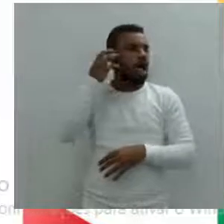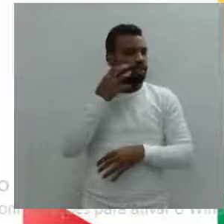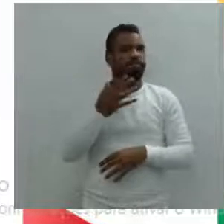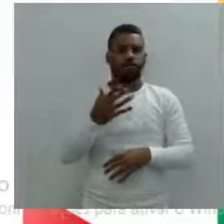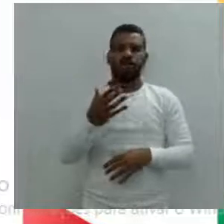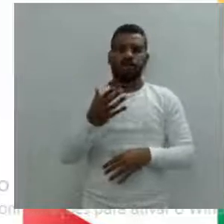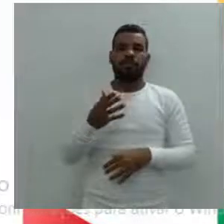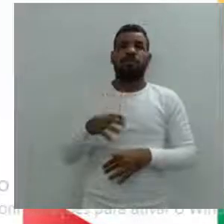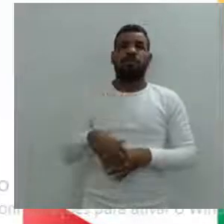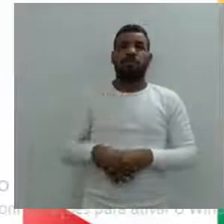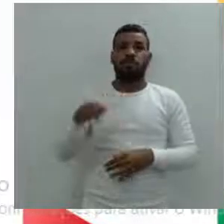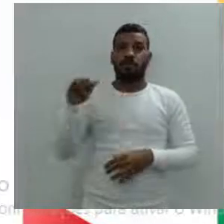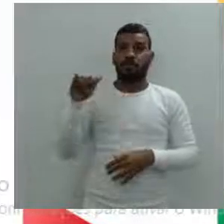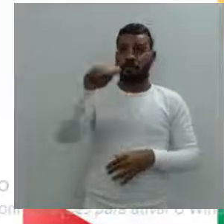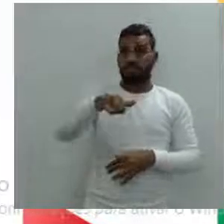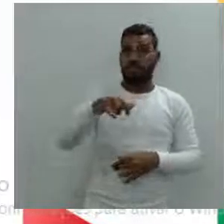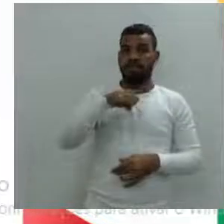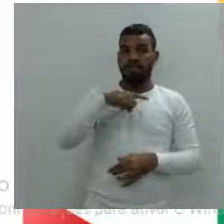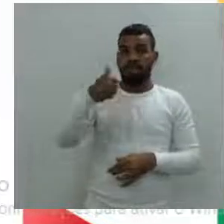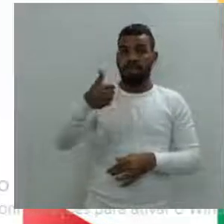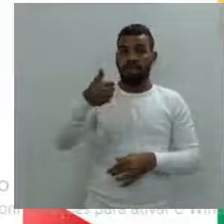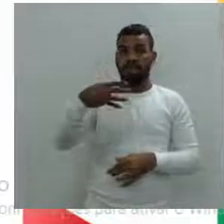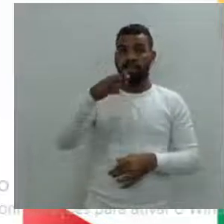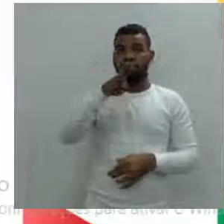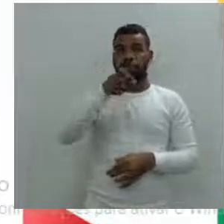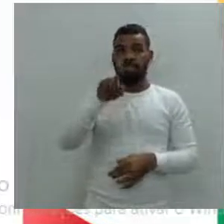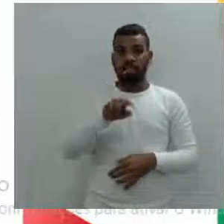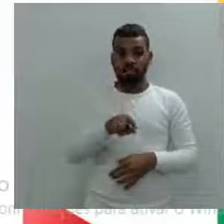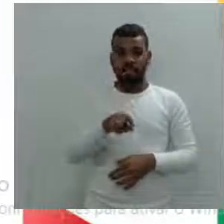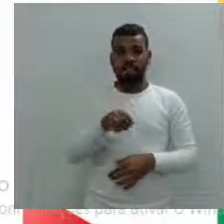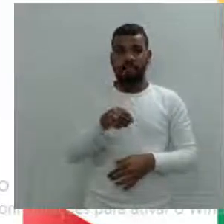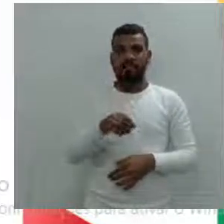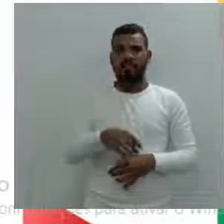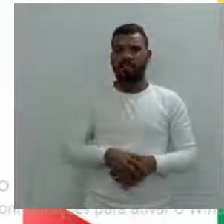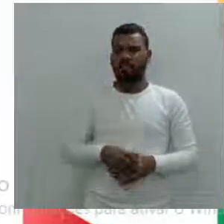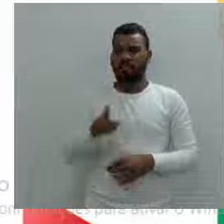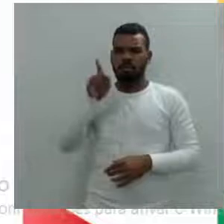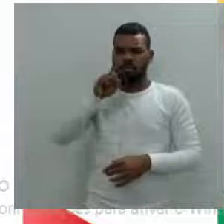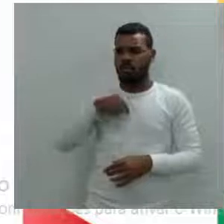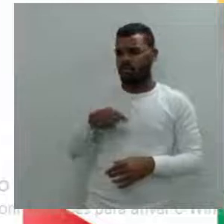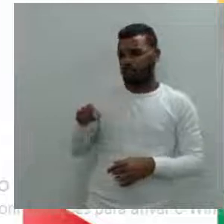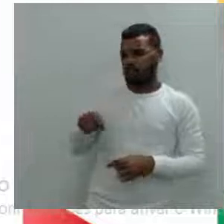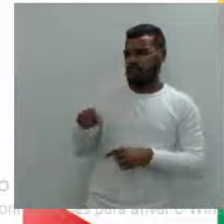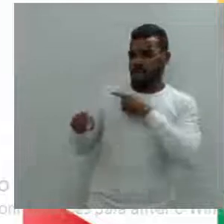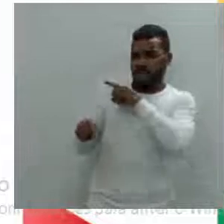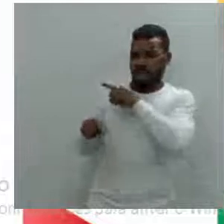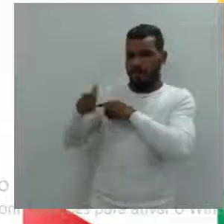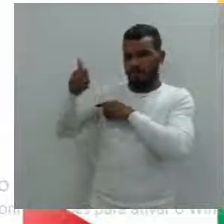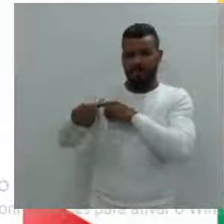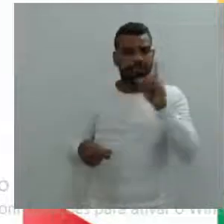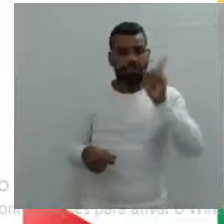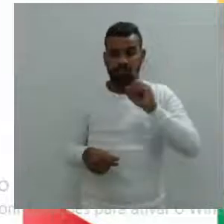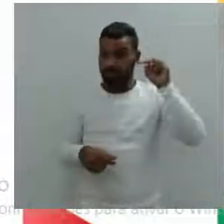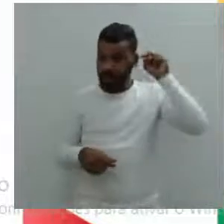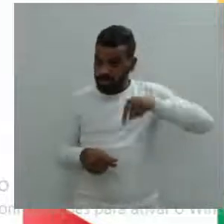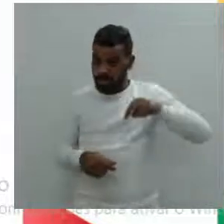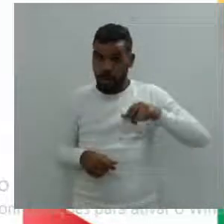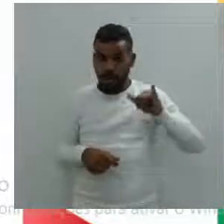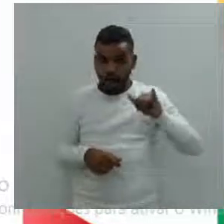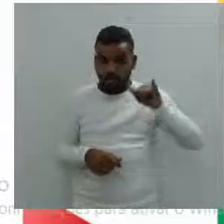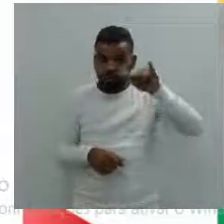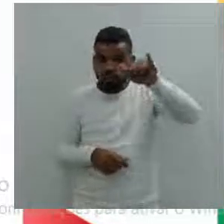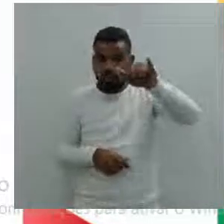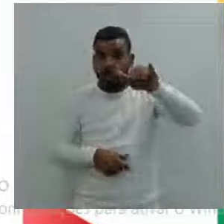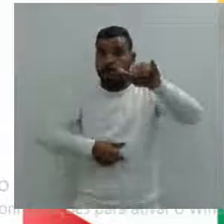Nós teremos o avião, ali está o 14 bis de Santos Dumont. Os americanos dizem que foram ele. Não, foi a gente. O primeiro voo foi do